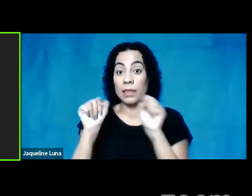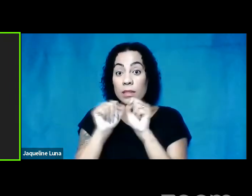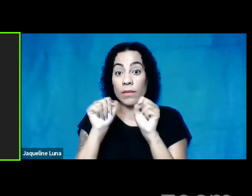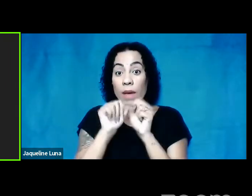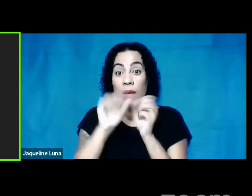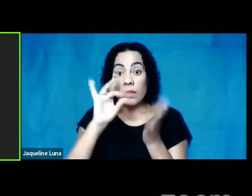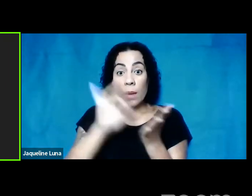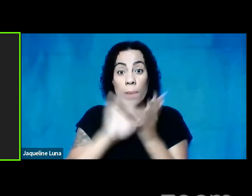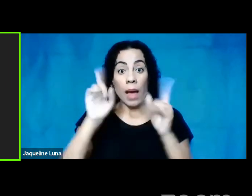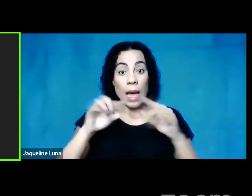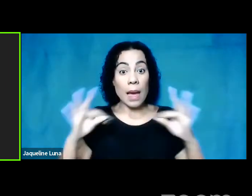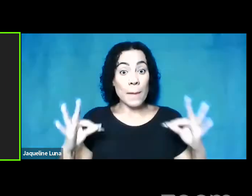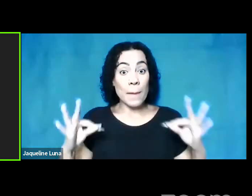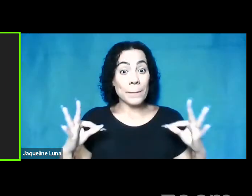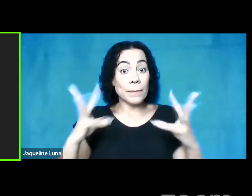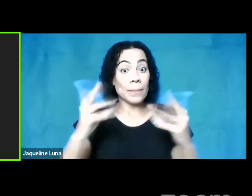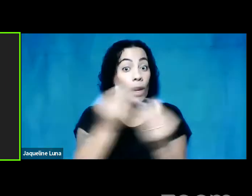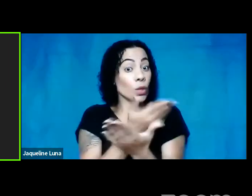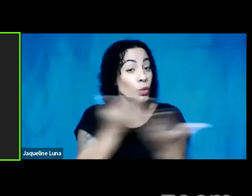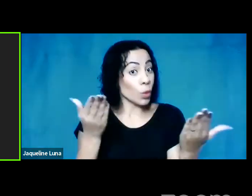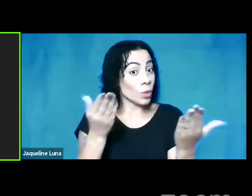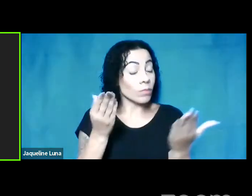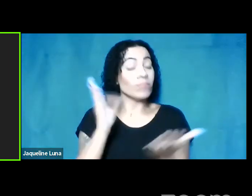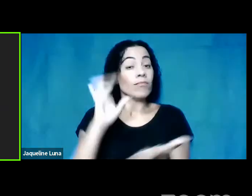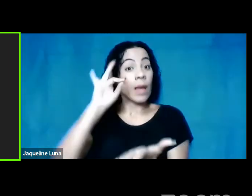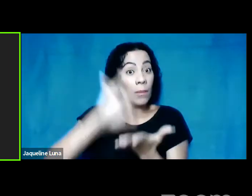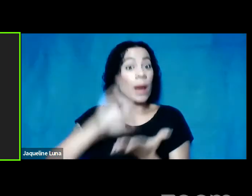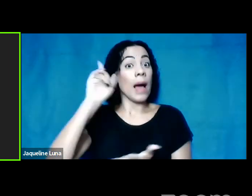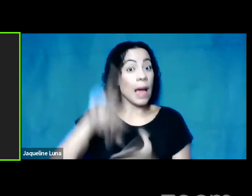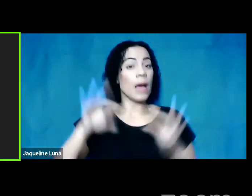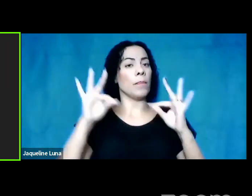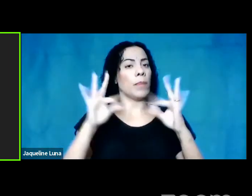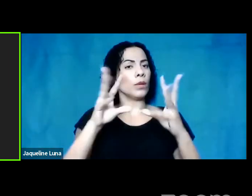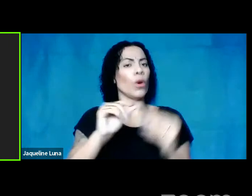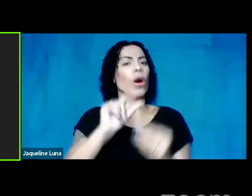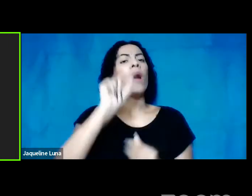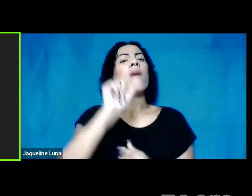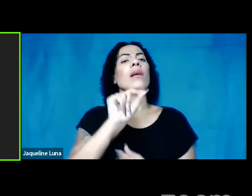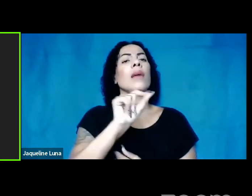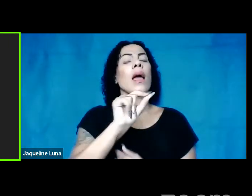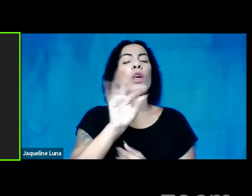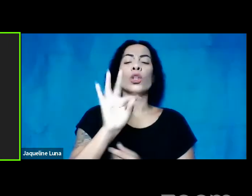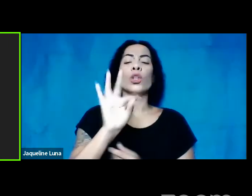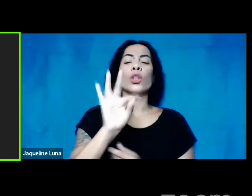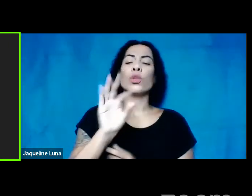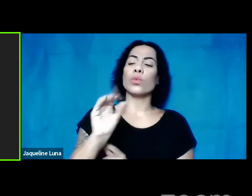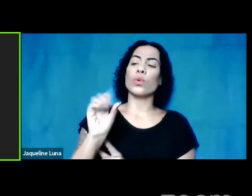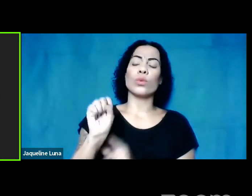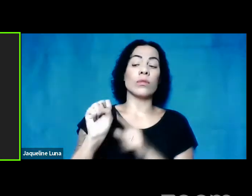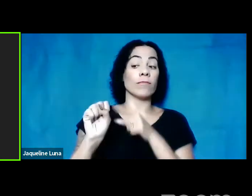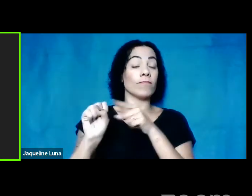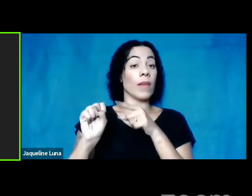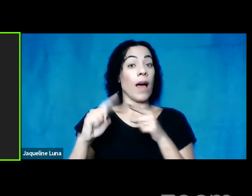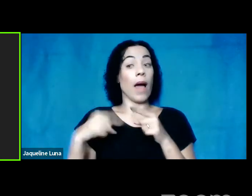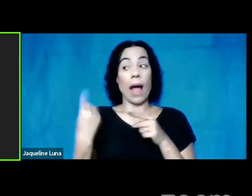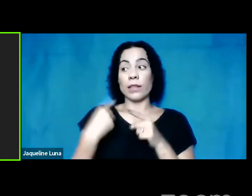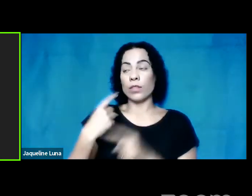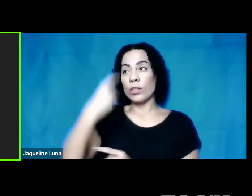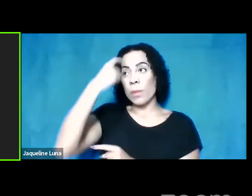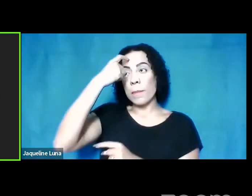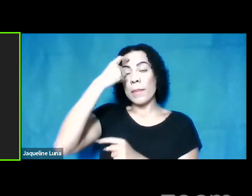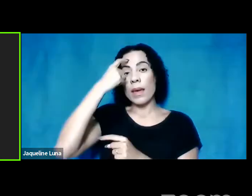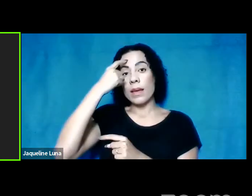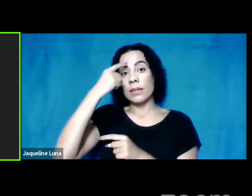todos, todes? Ela é, de fato, para todos, né? Quem são esses todos que a gente pensa ao